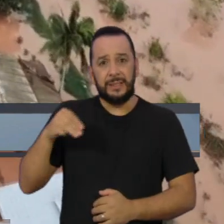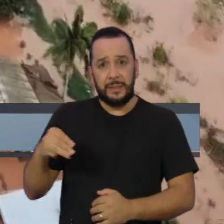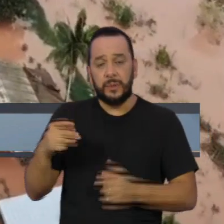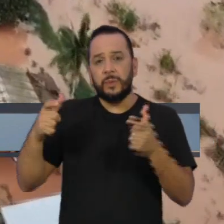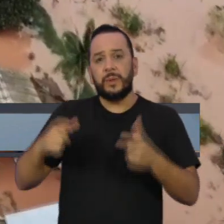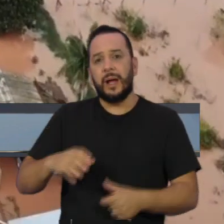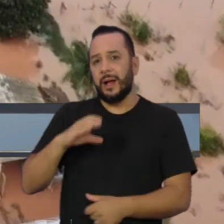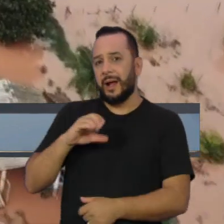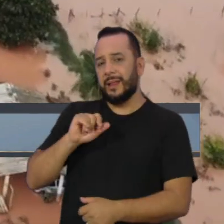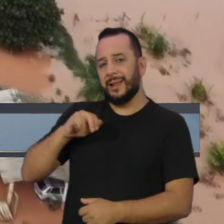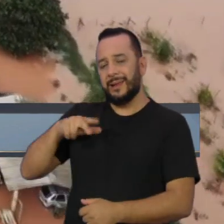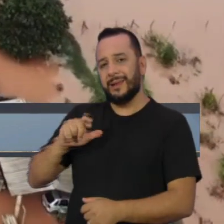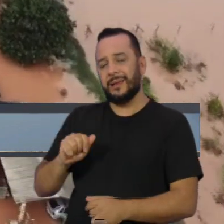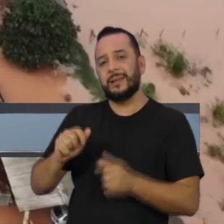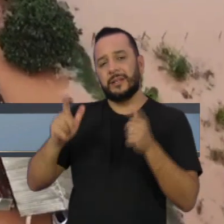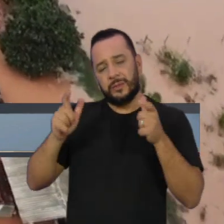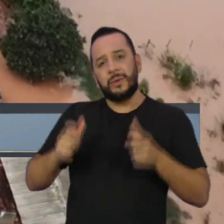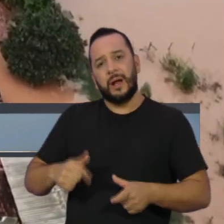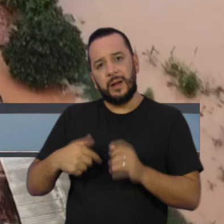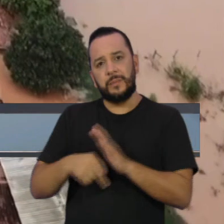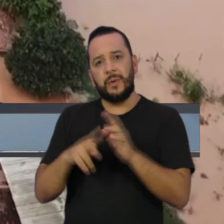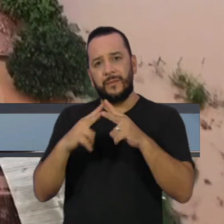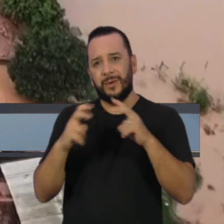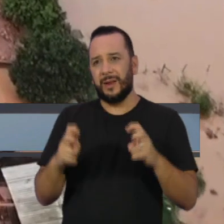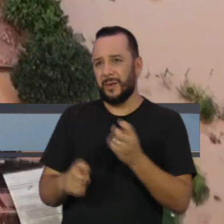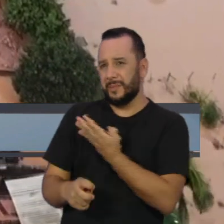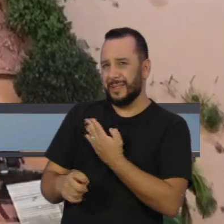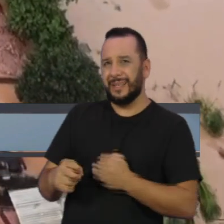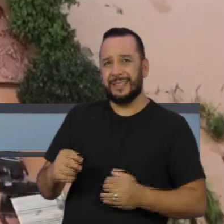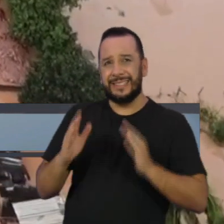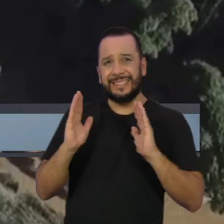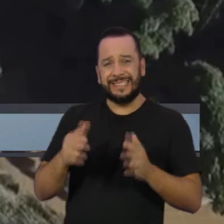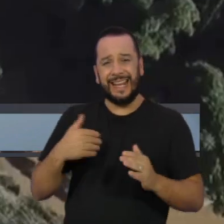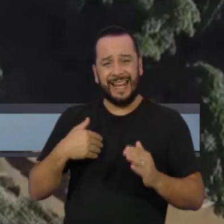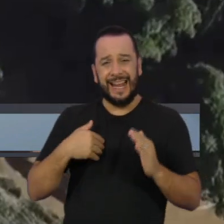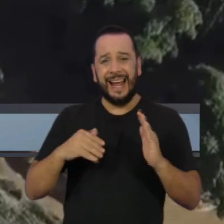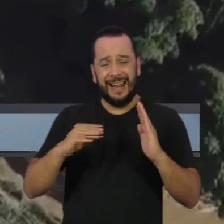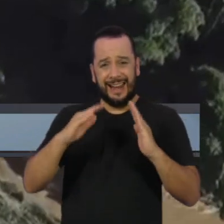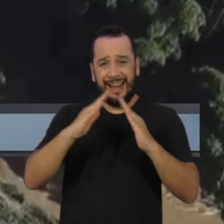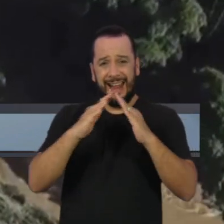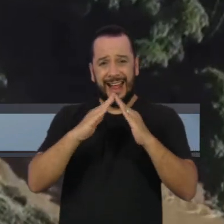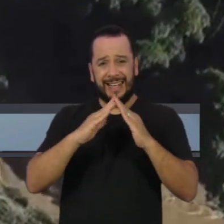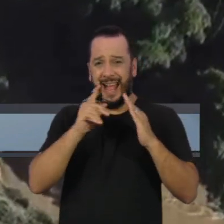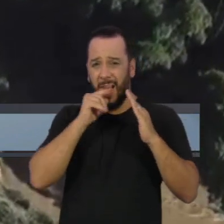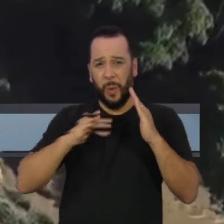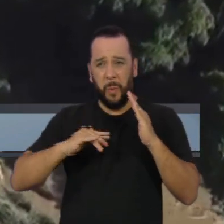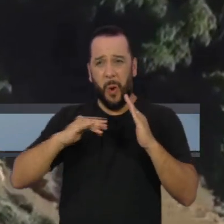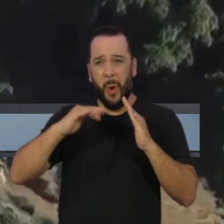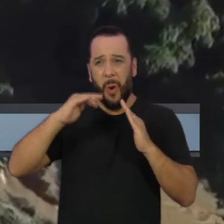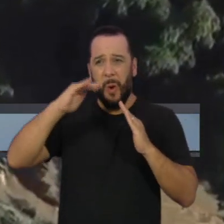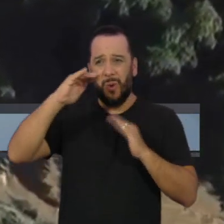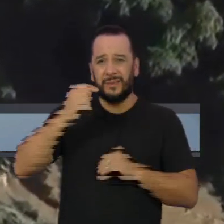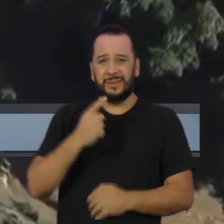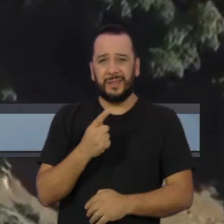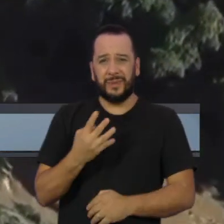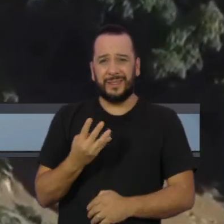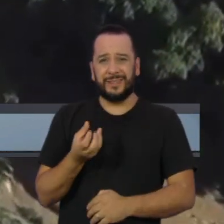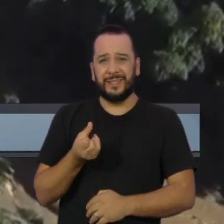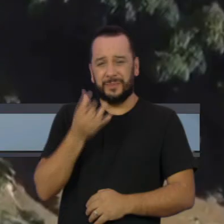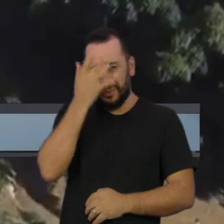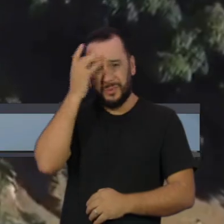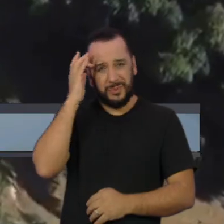Florianópolis foi o mais atingido diversas casas ficaram completamente debaixo da água pelo menos 146 pessoas